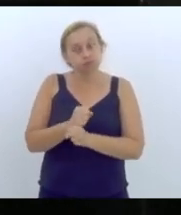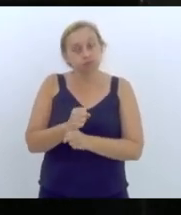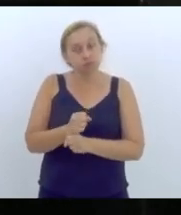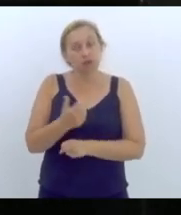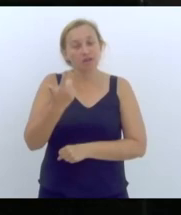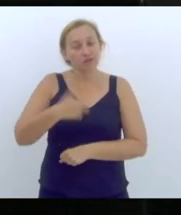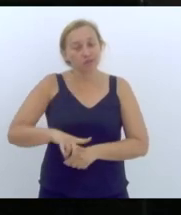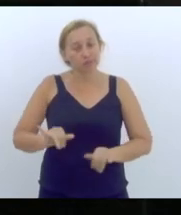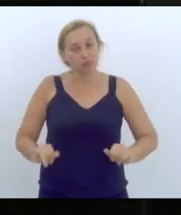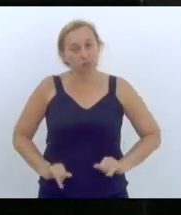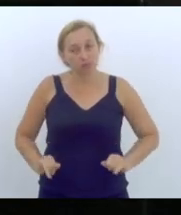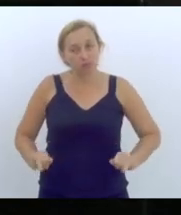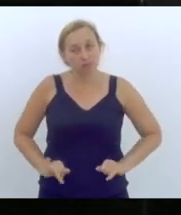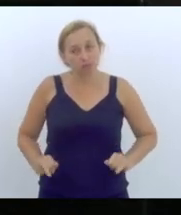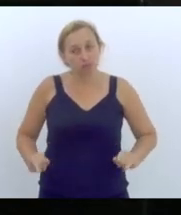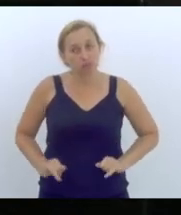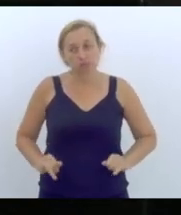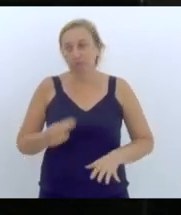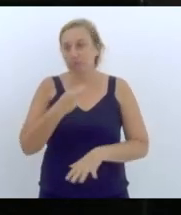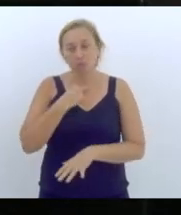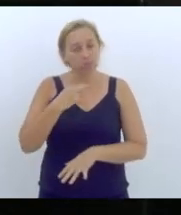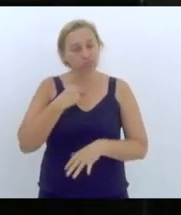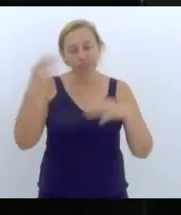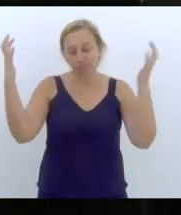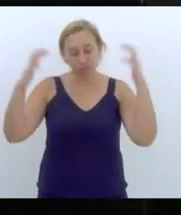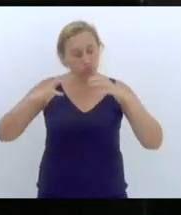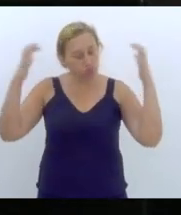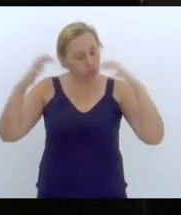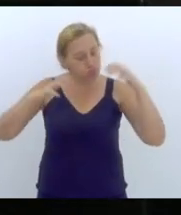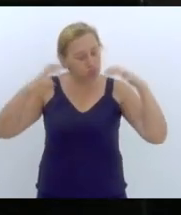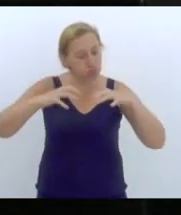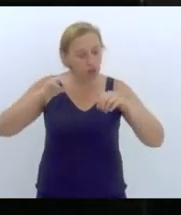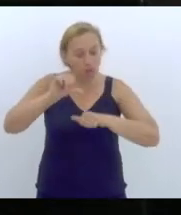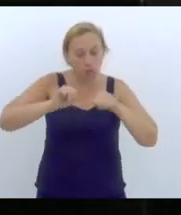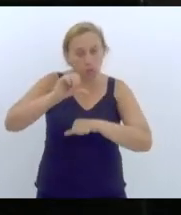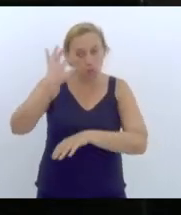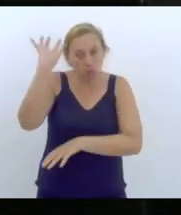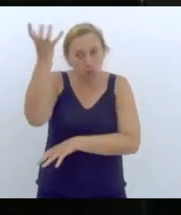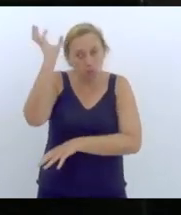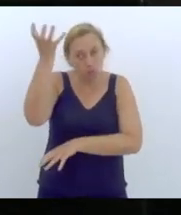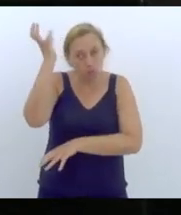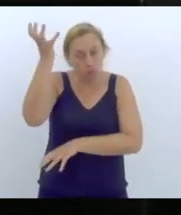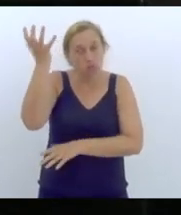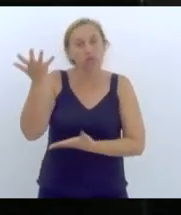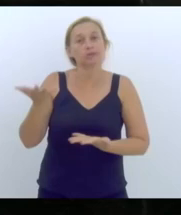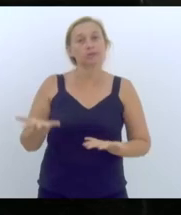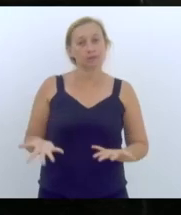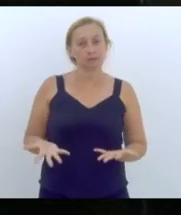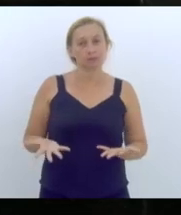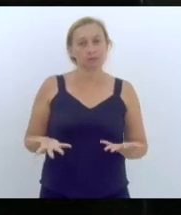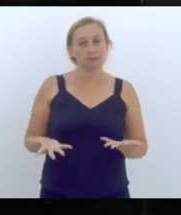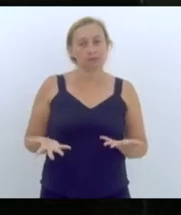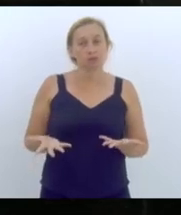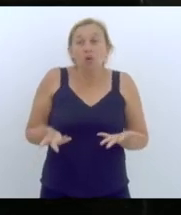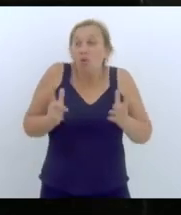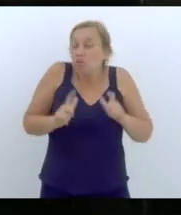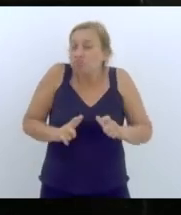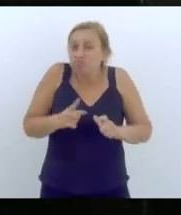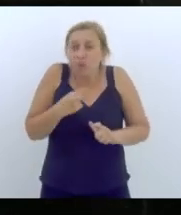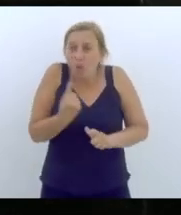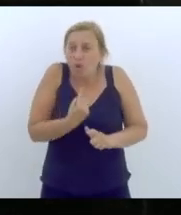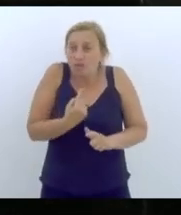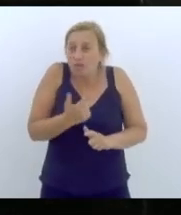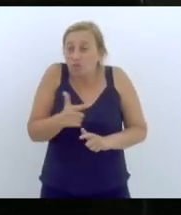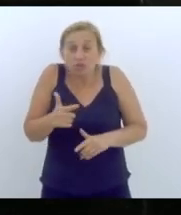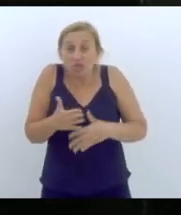vez sofrer com as chuvas, com a tragédia natural, onde nós não